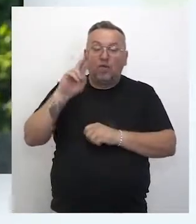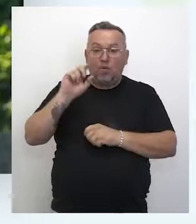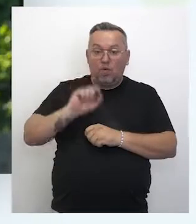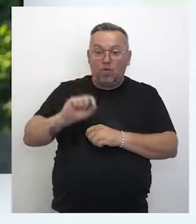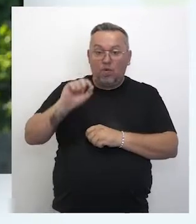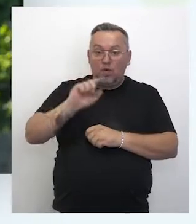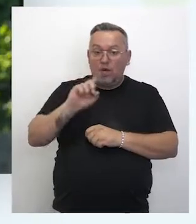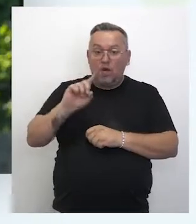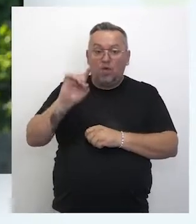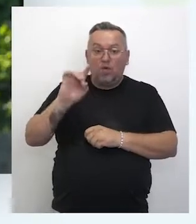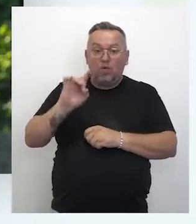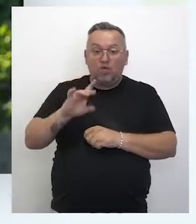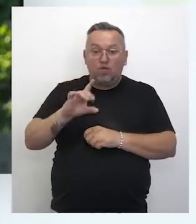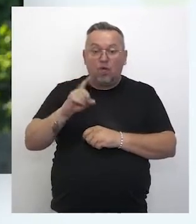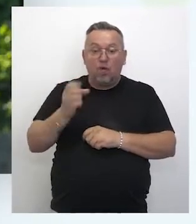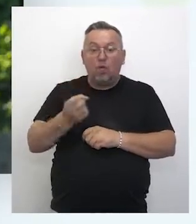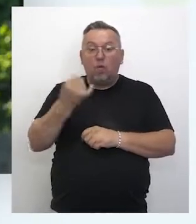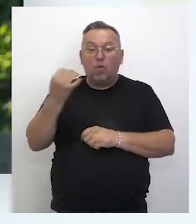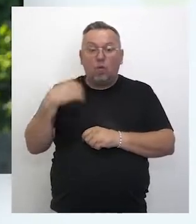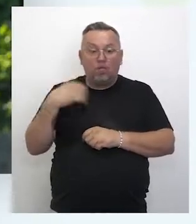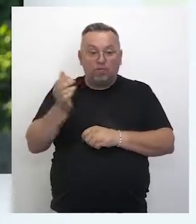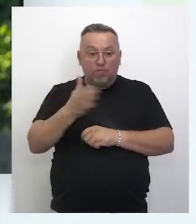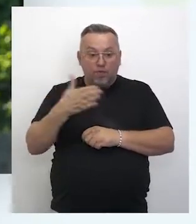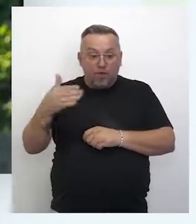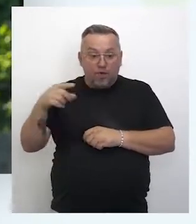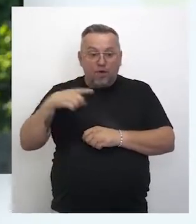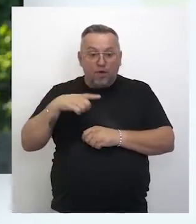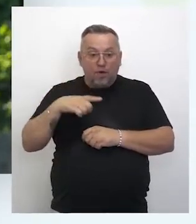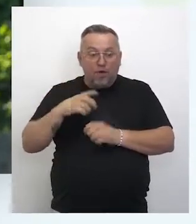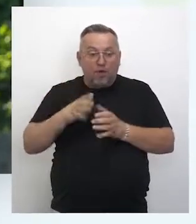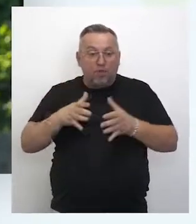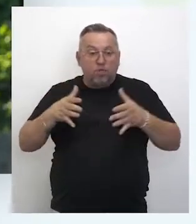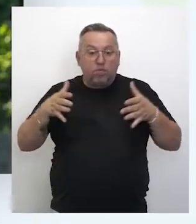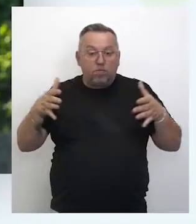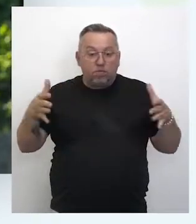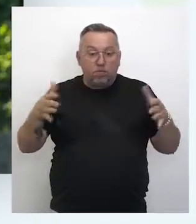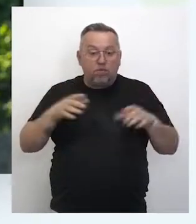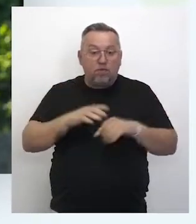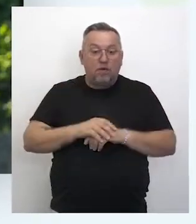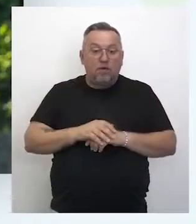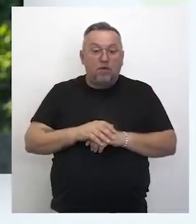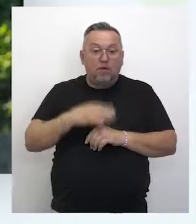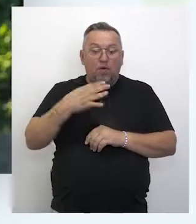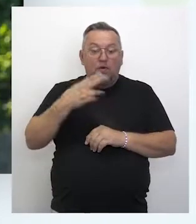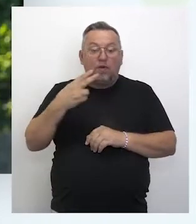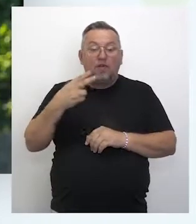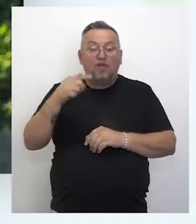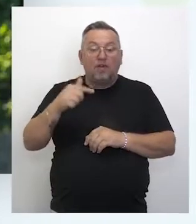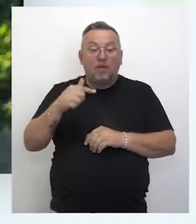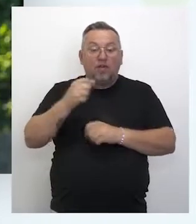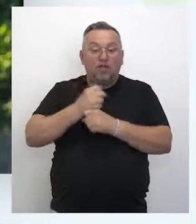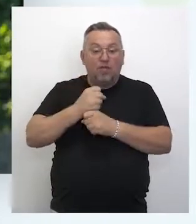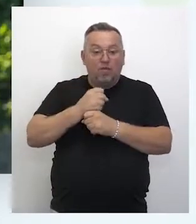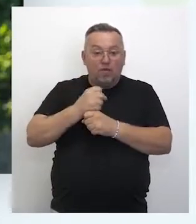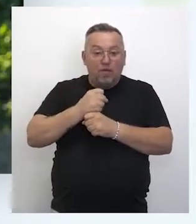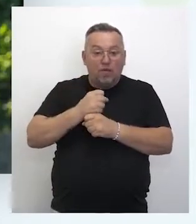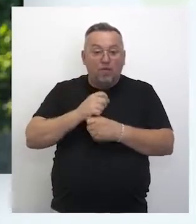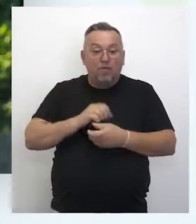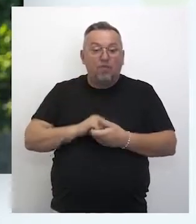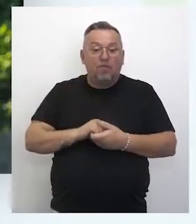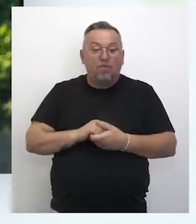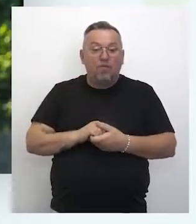não apenas o estoque de pirarucu presente nas áreas, que já cresceu em média 427% ao longo desses anos de